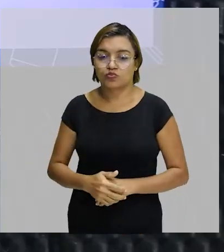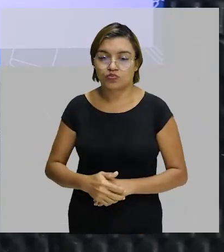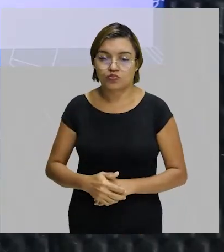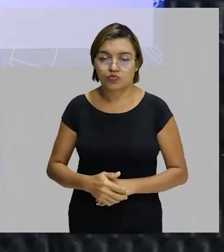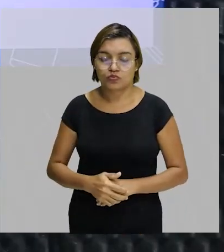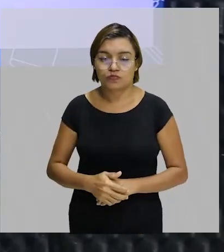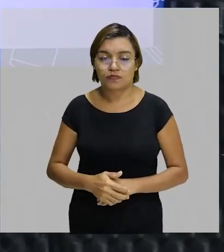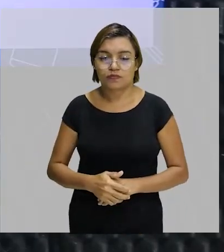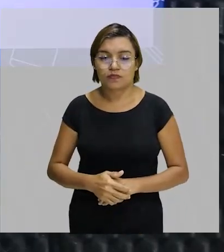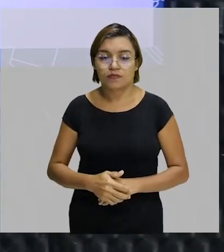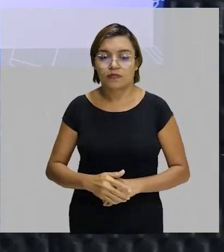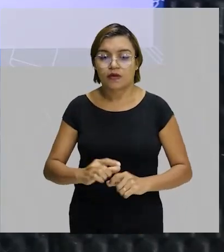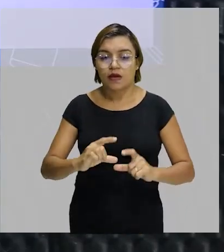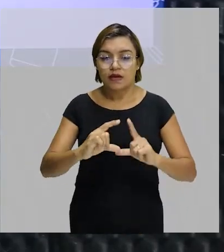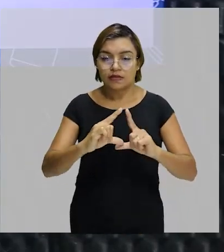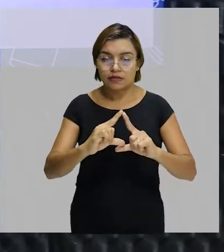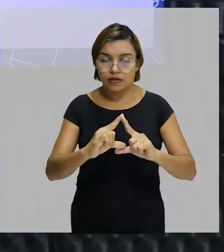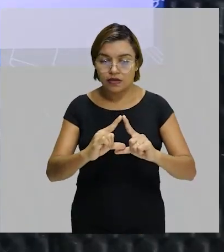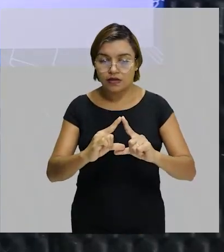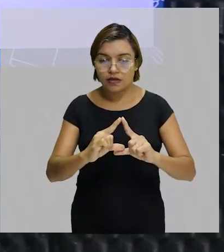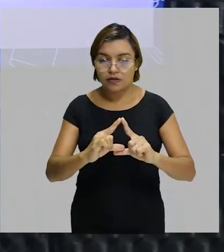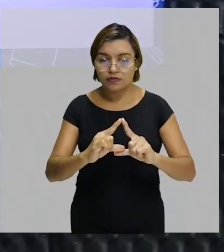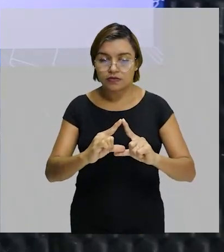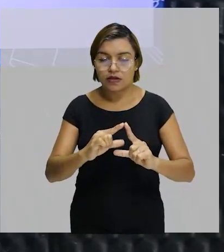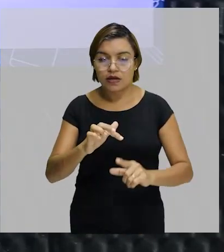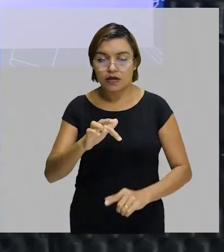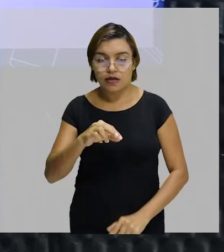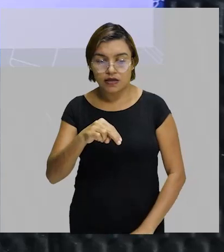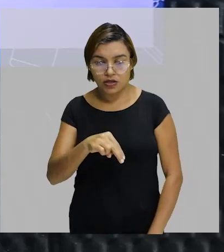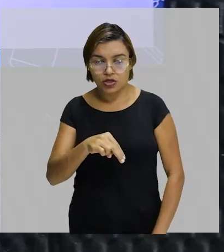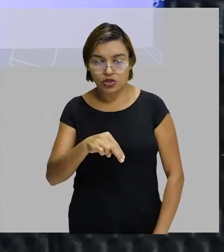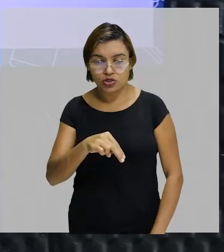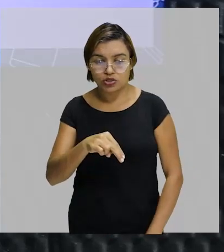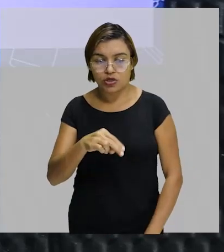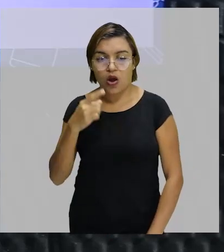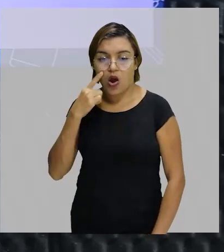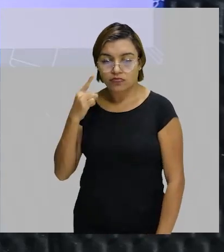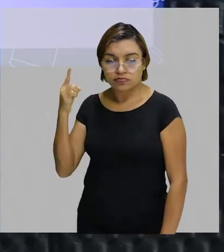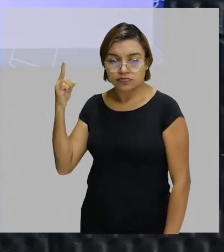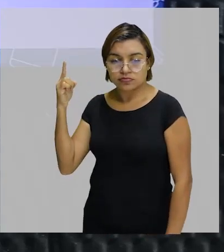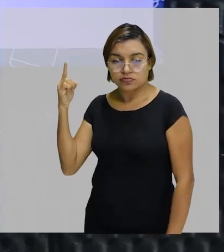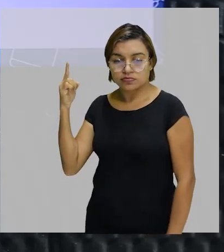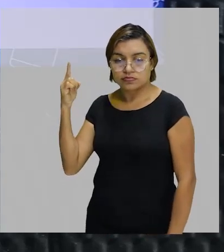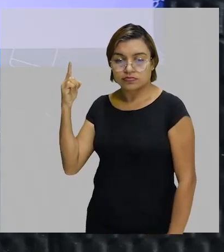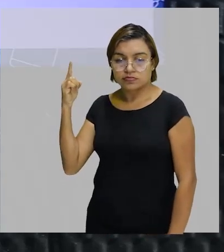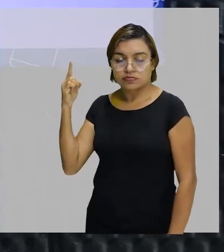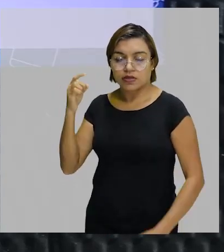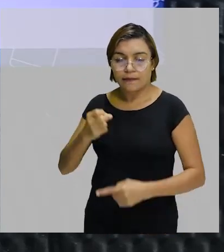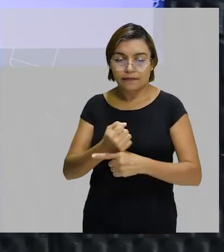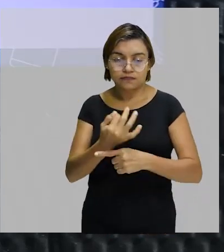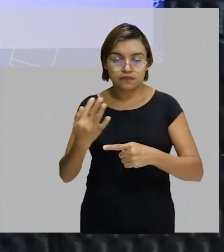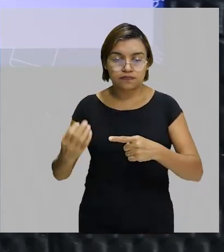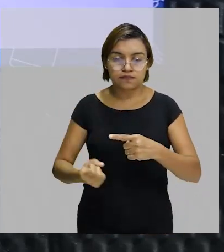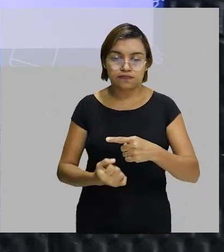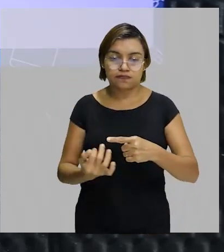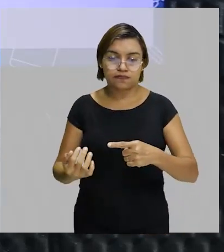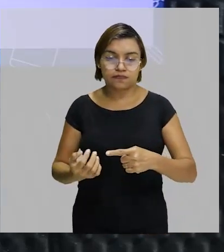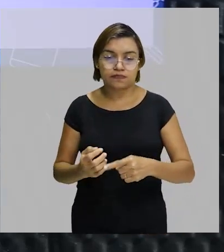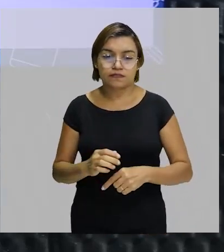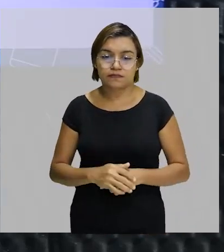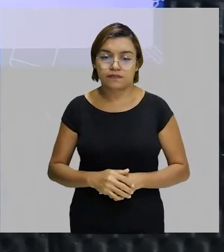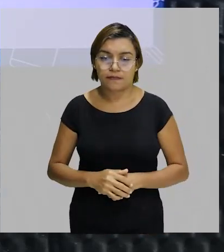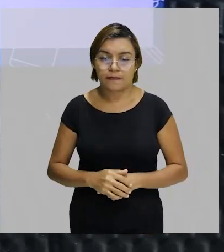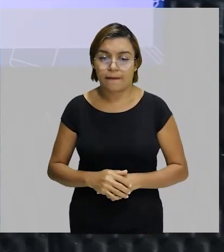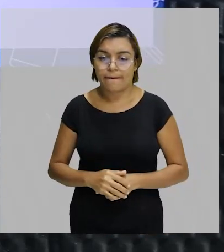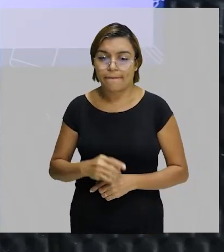por ΔT, eu vou ter 54 vezes 10 elevado a 20 dividido por 2, ou seja, 27